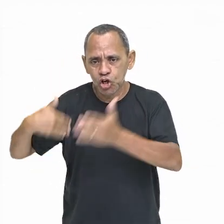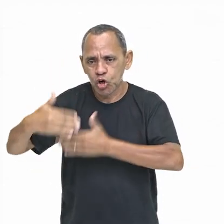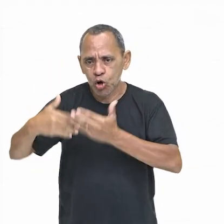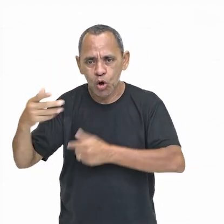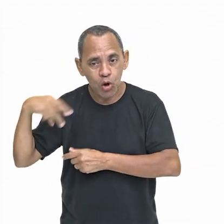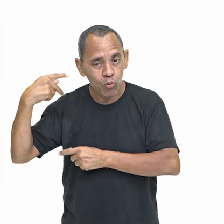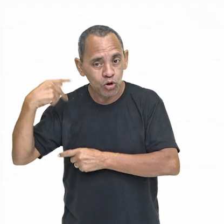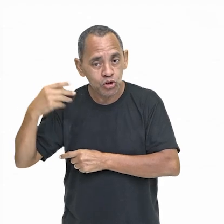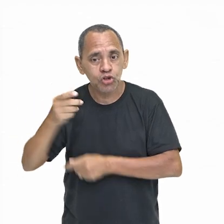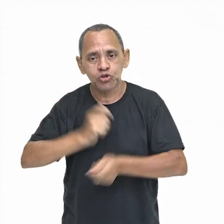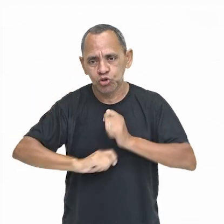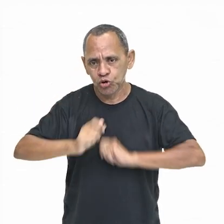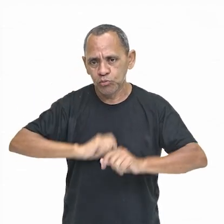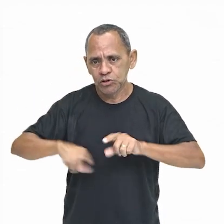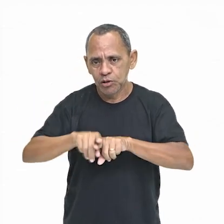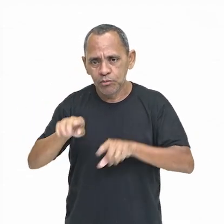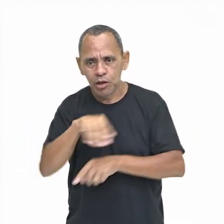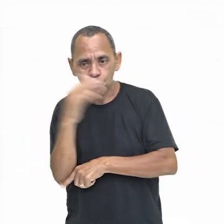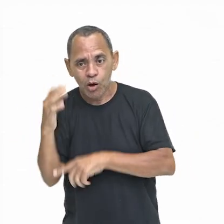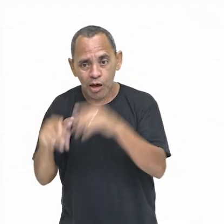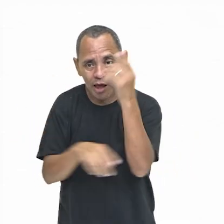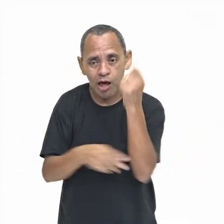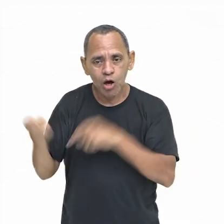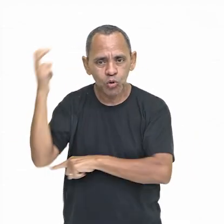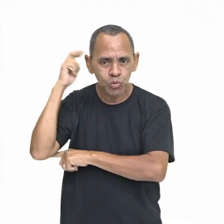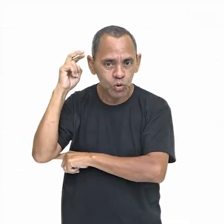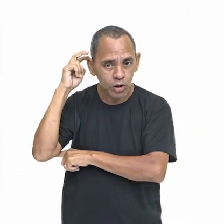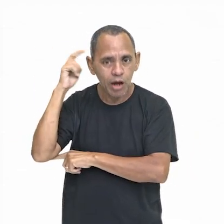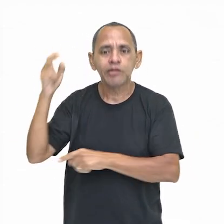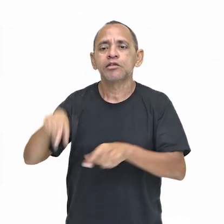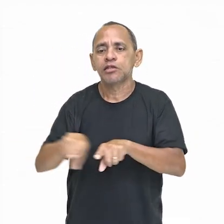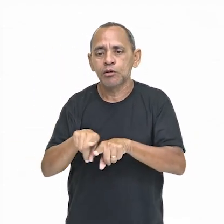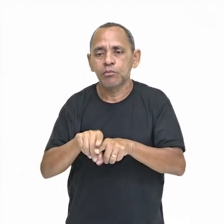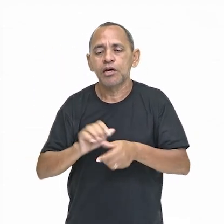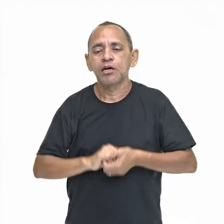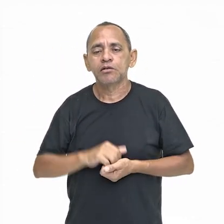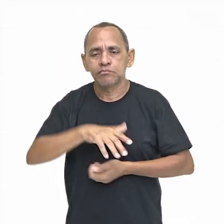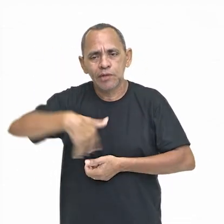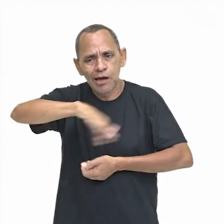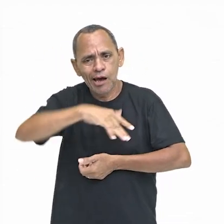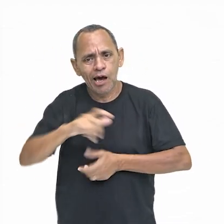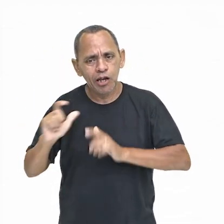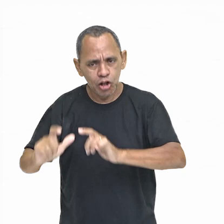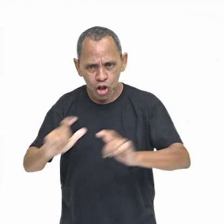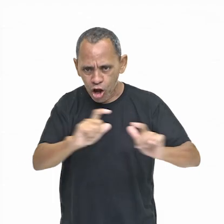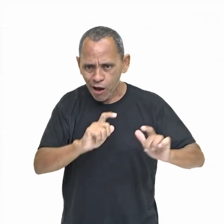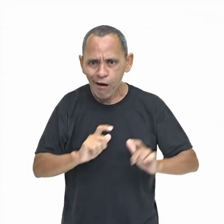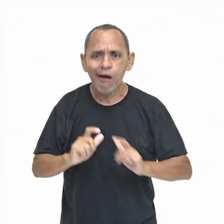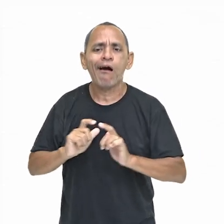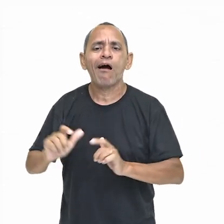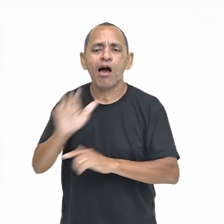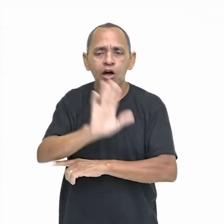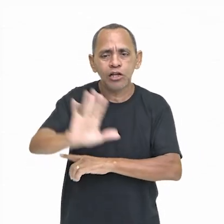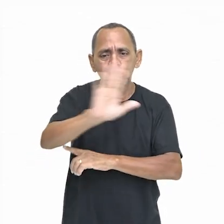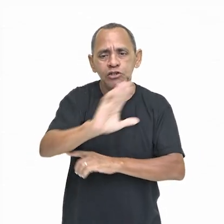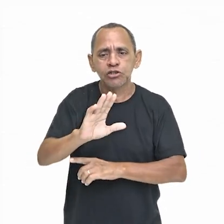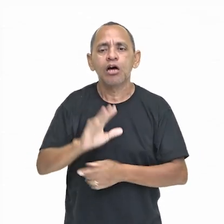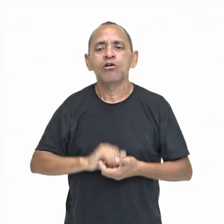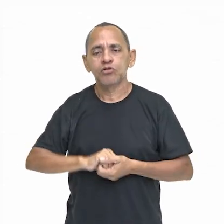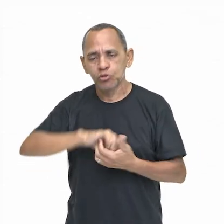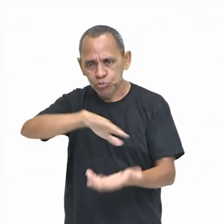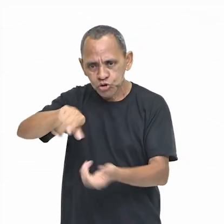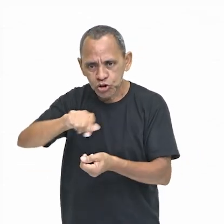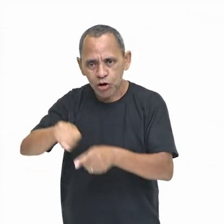políticos e econômicos, ambientais e culturais no âmbito local, nacional e mundial. E